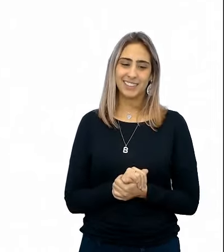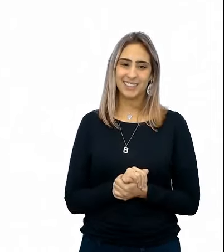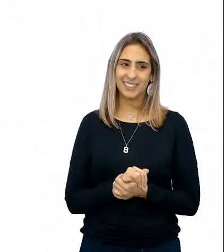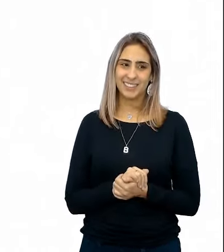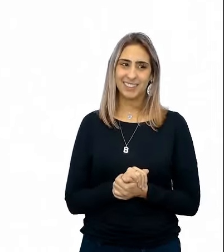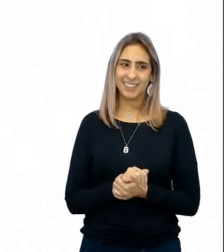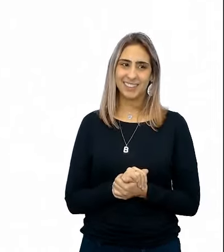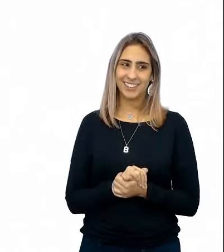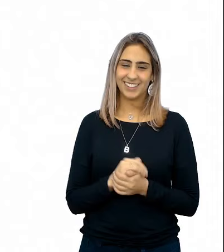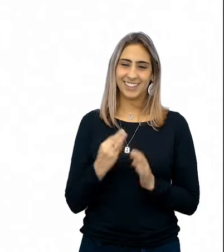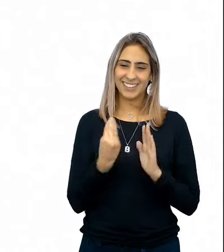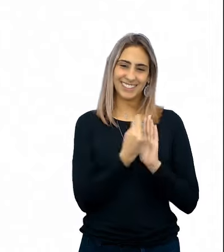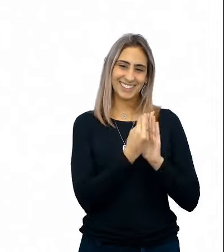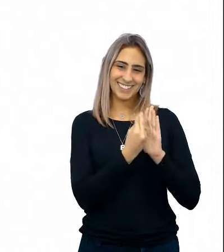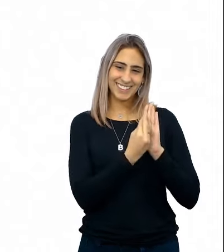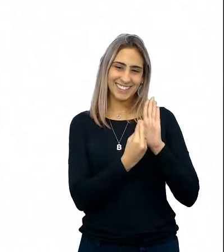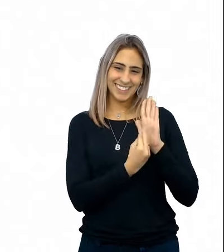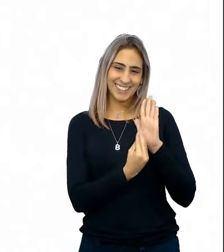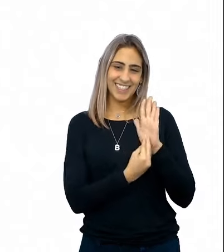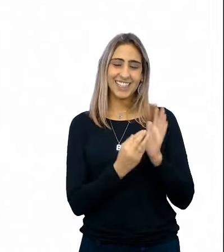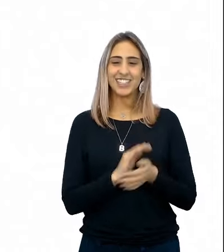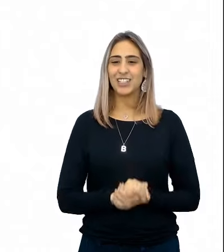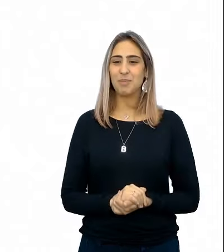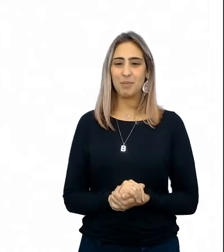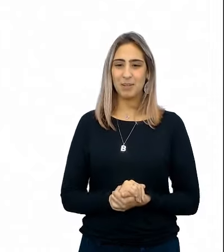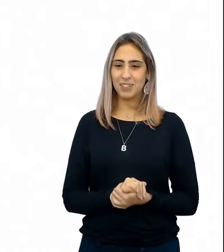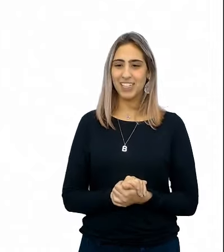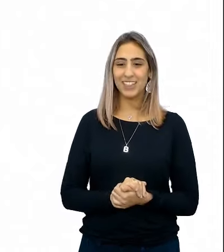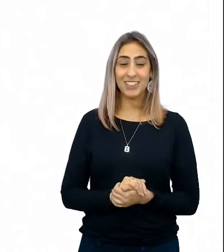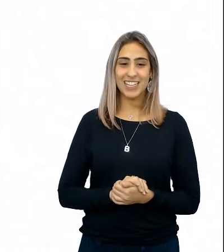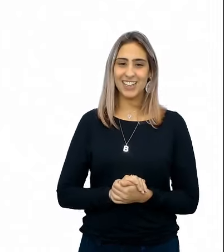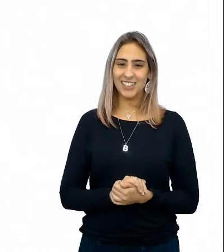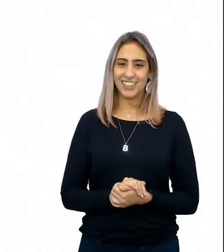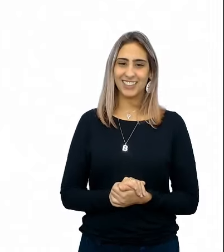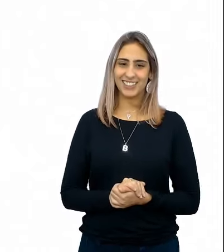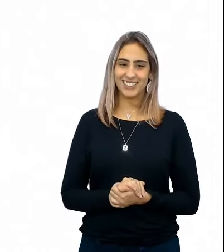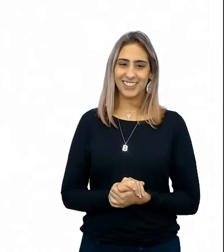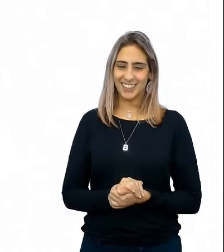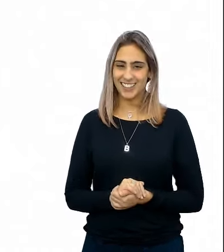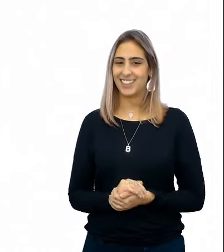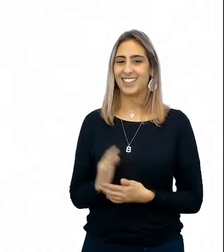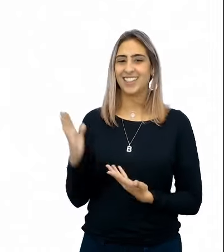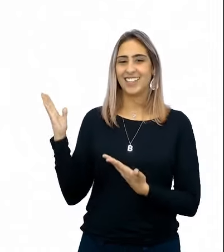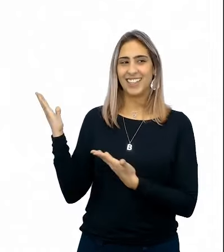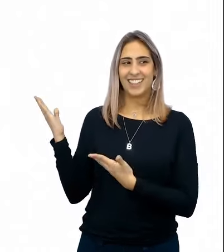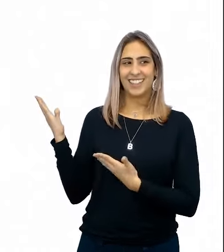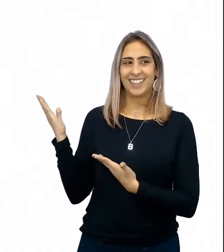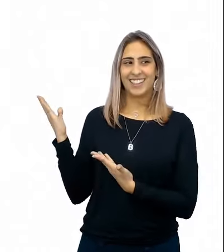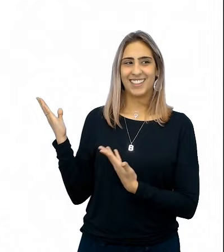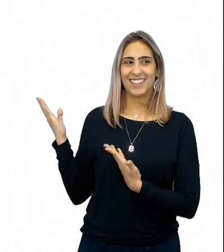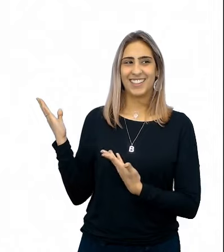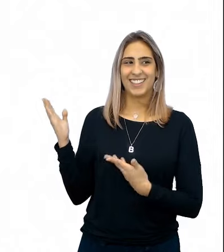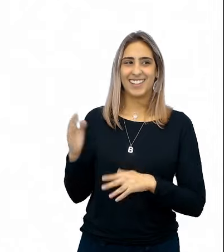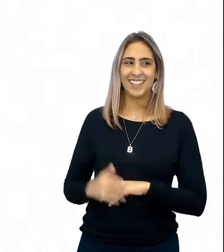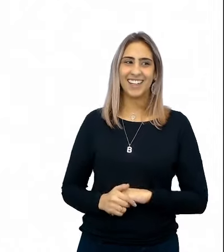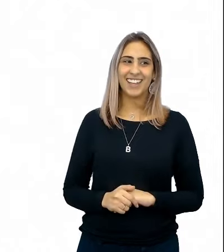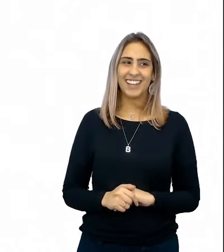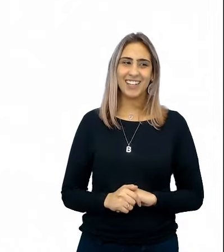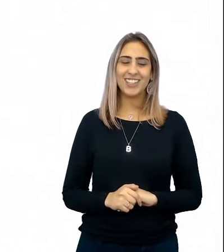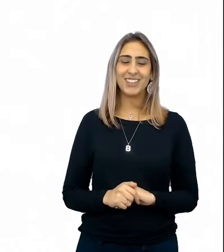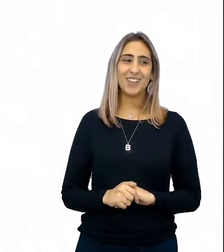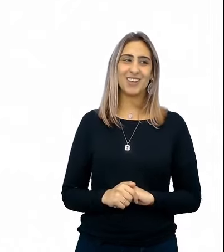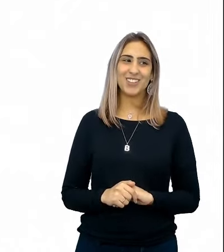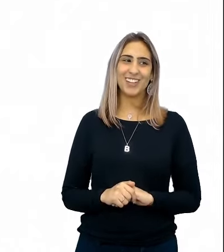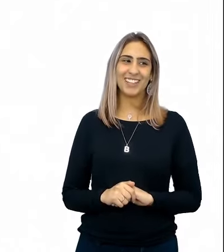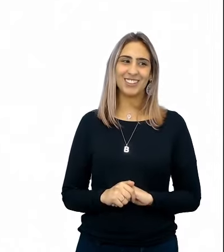que no decorrer do processo de aprendizagem a gente pode propor mais desafios. E o